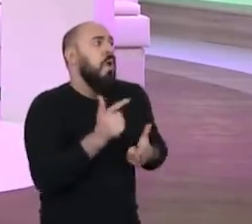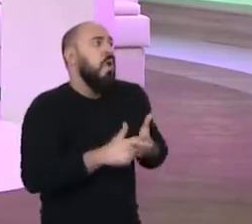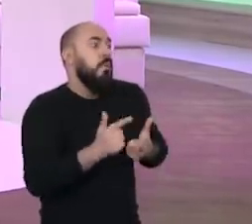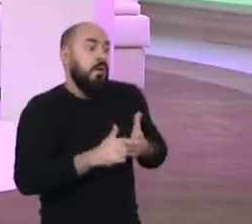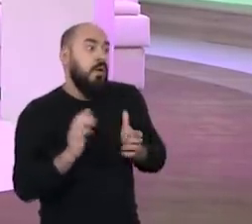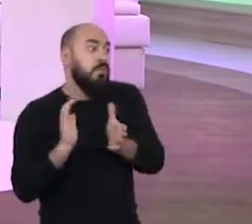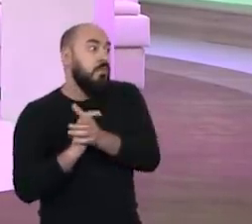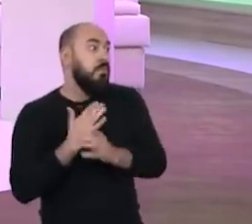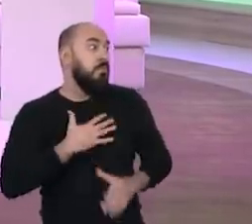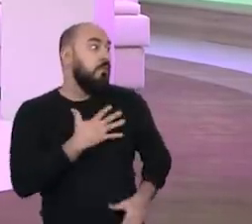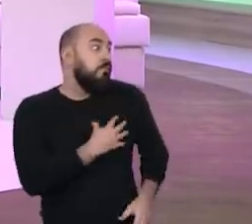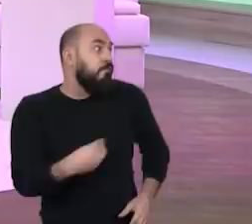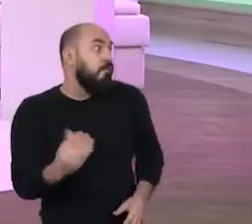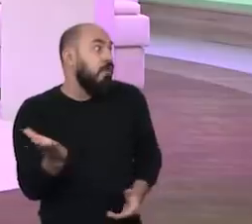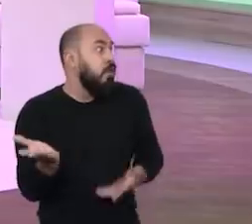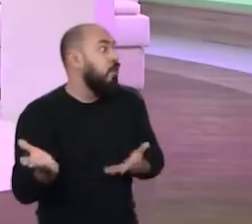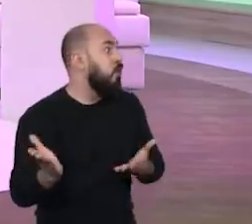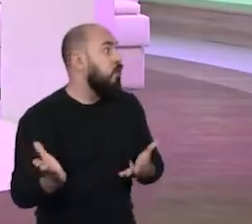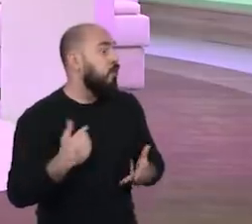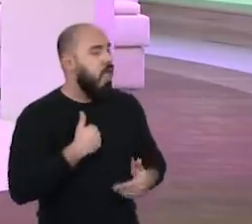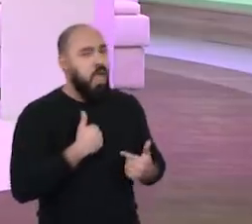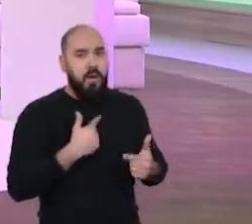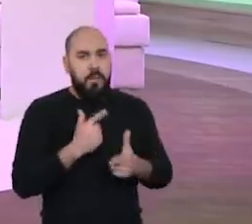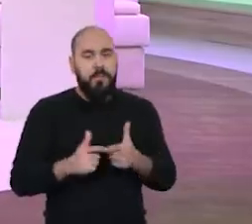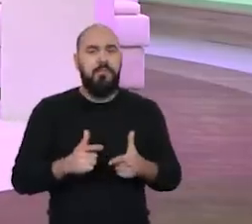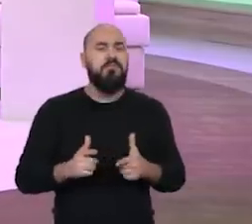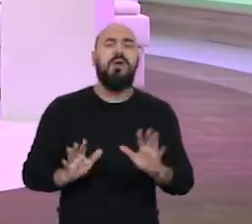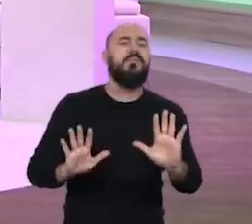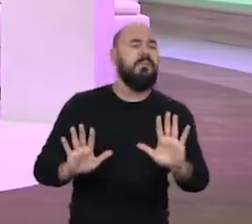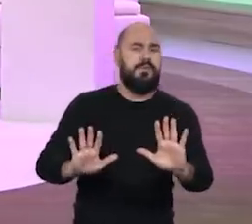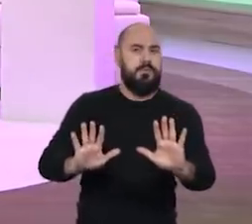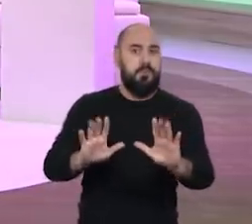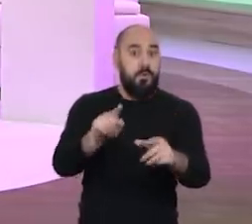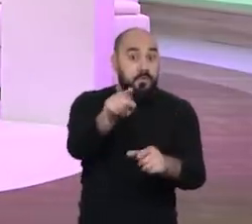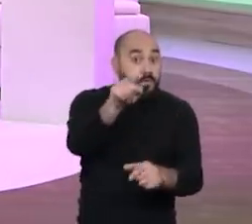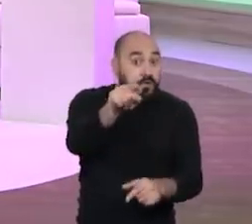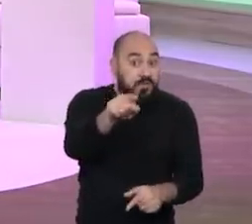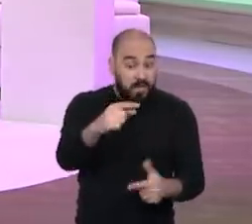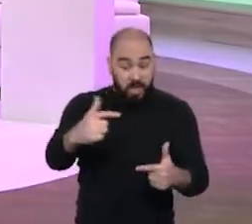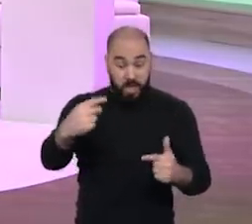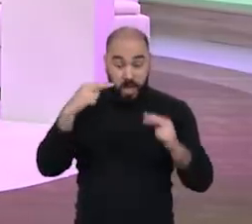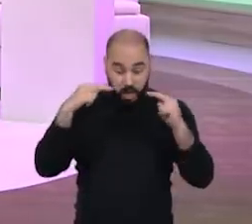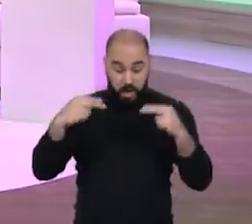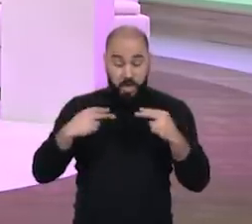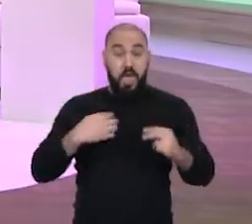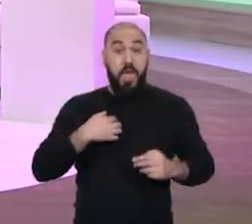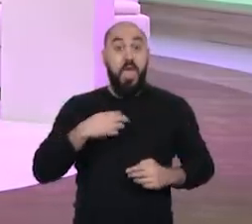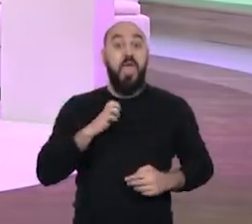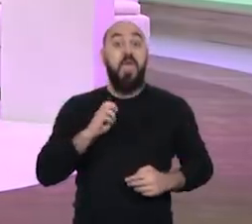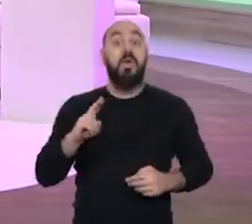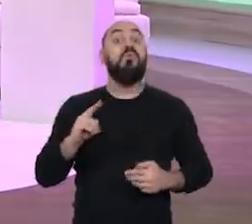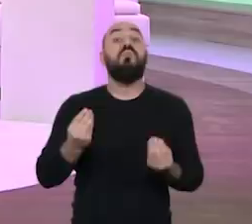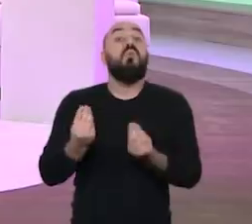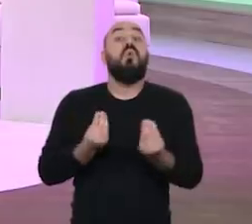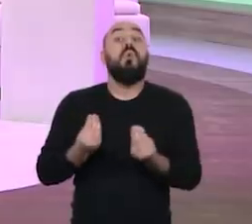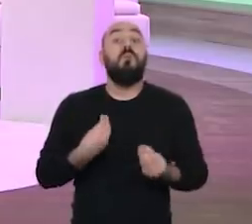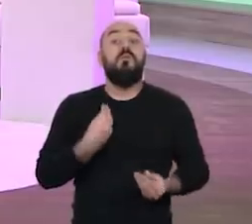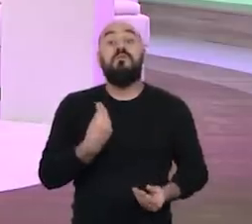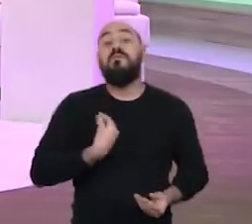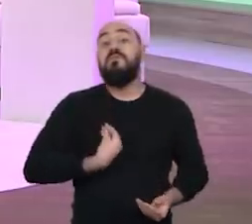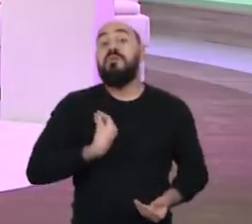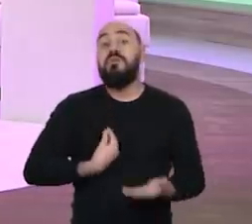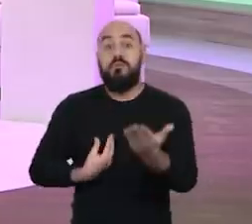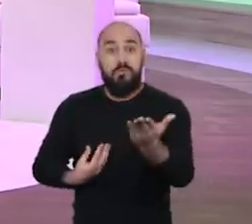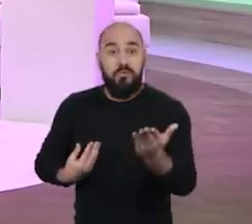no casamento. Eu estou aqui no casamento. E você? Como é que está reparando o seu coração? Então, ó, prepare-se. Deus tem